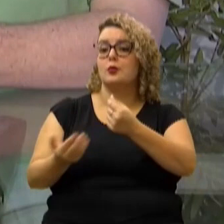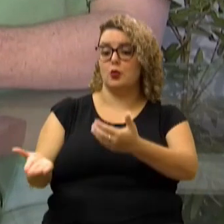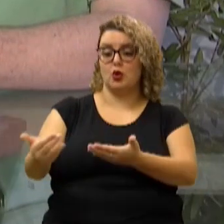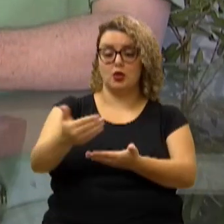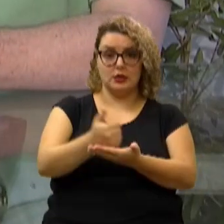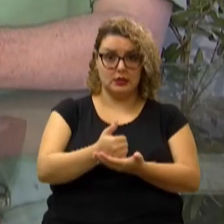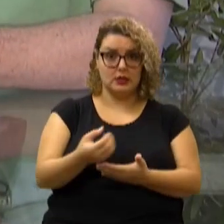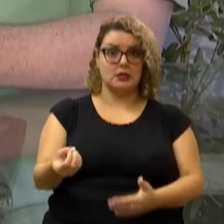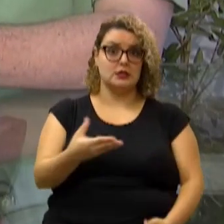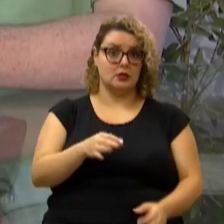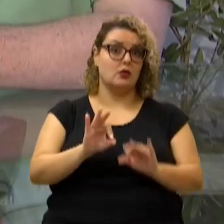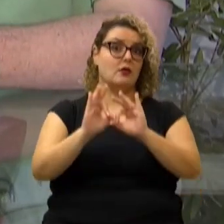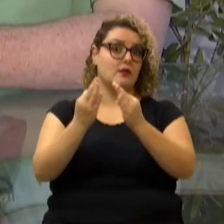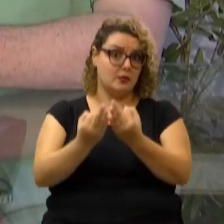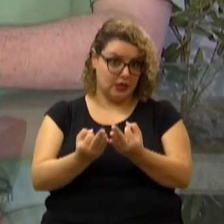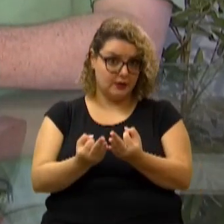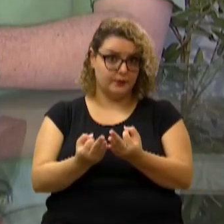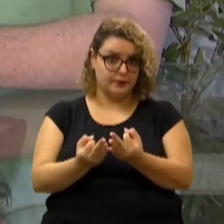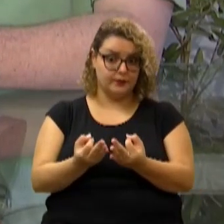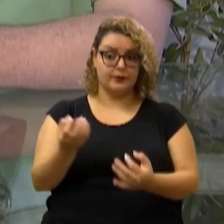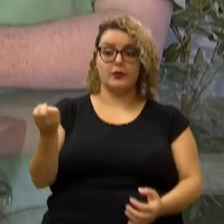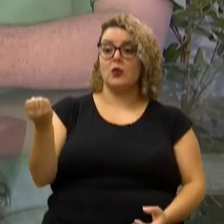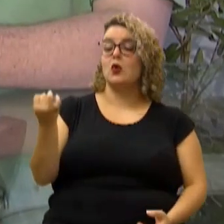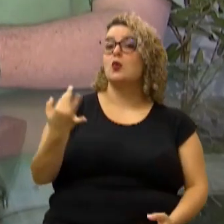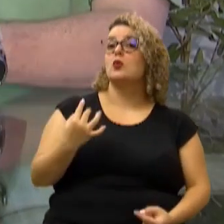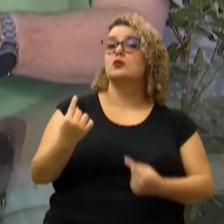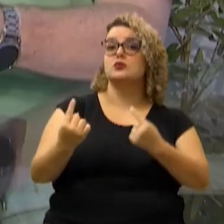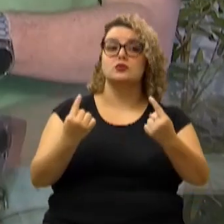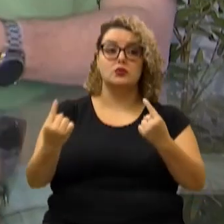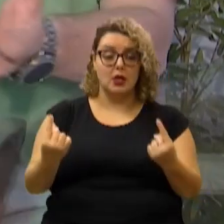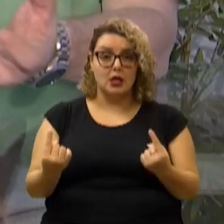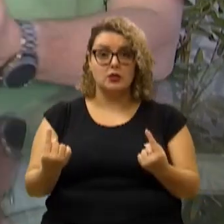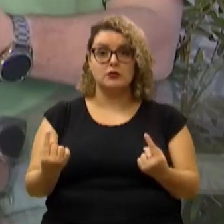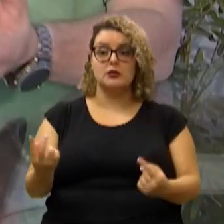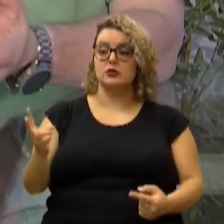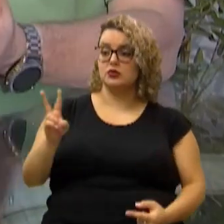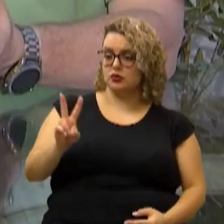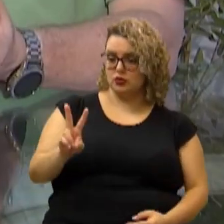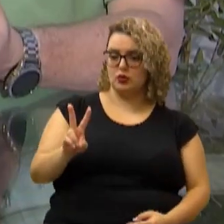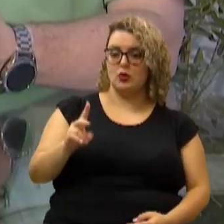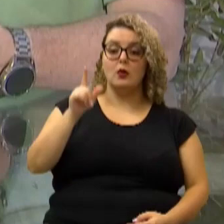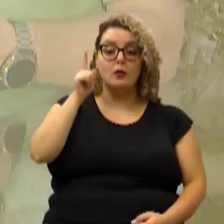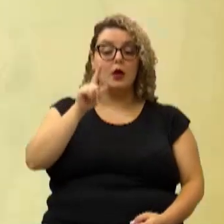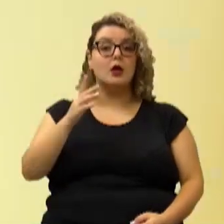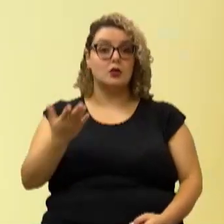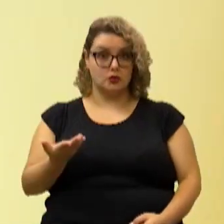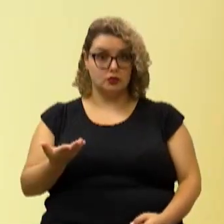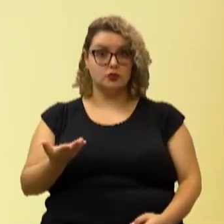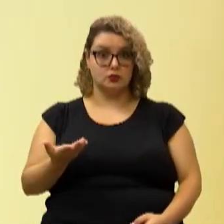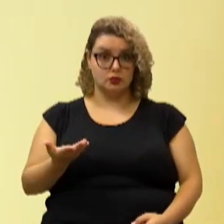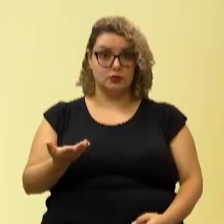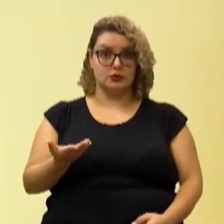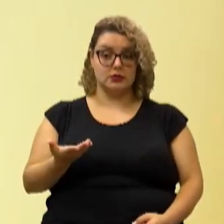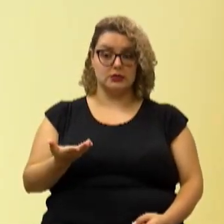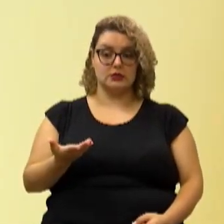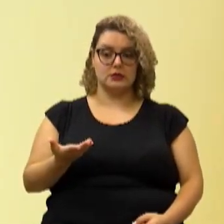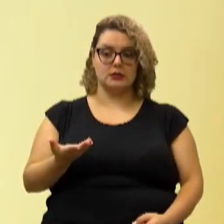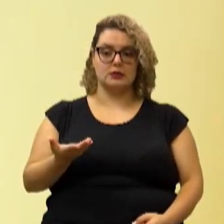entra o dinheiro nessa nova família quanto cada um desses dois componentes vai conseguir